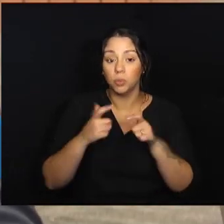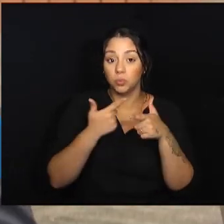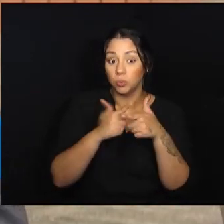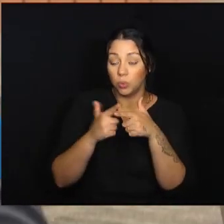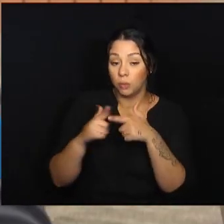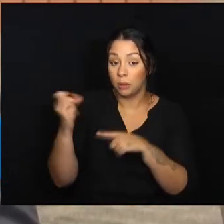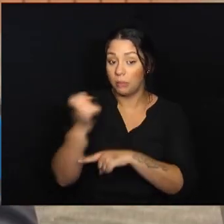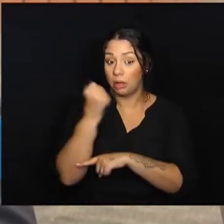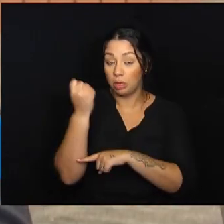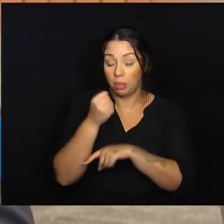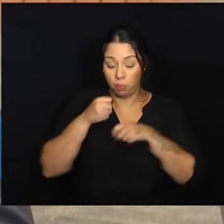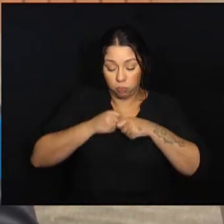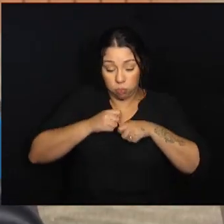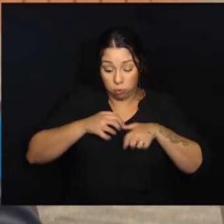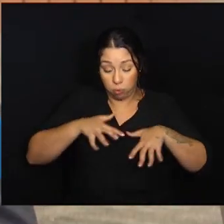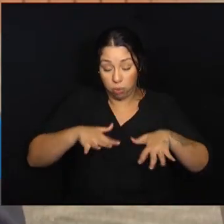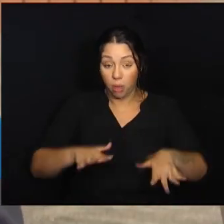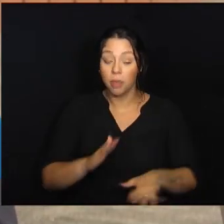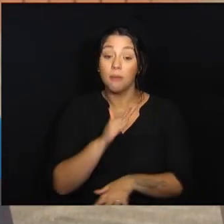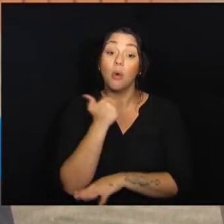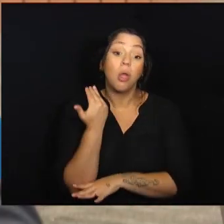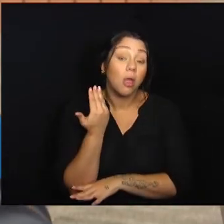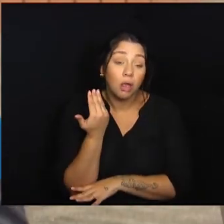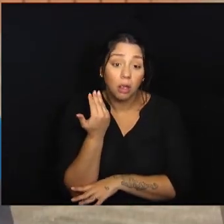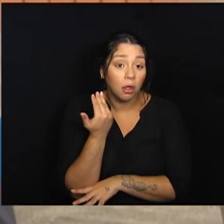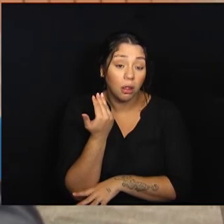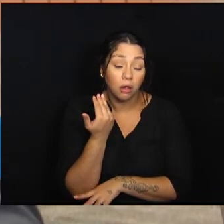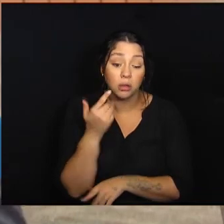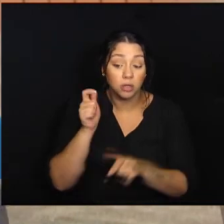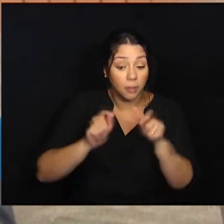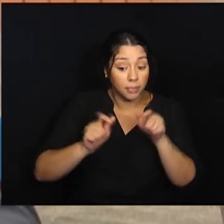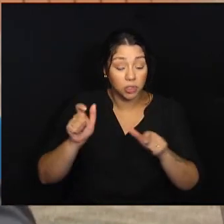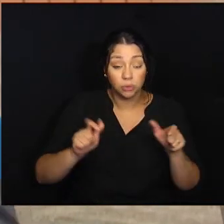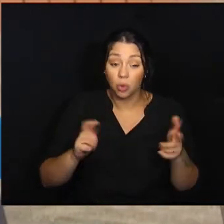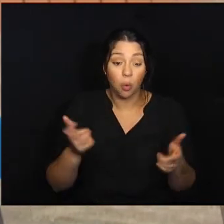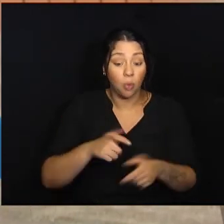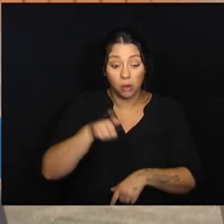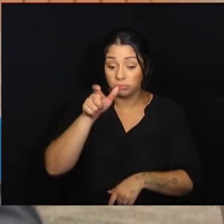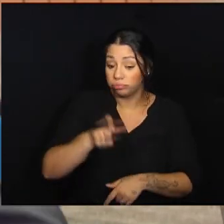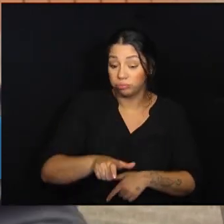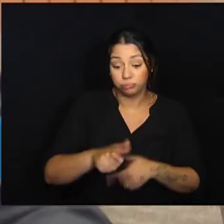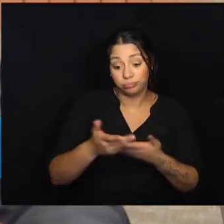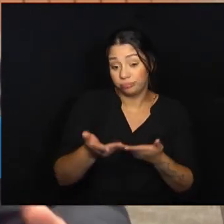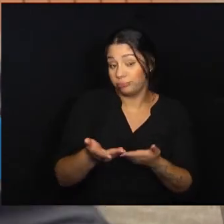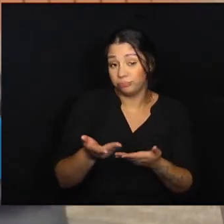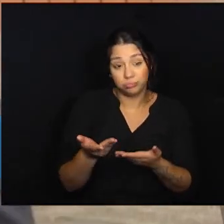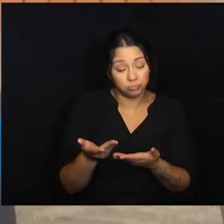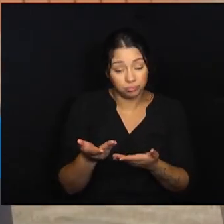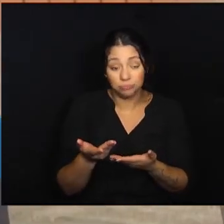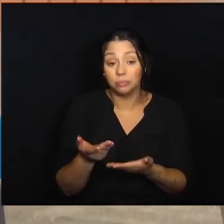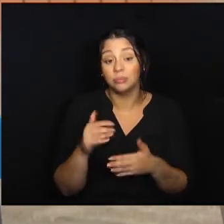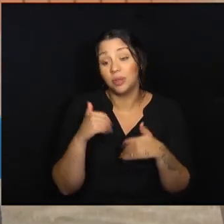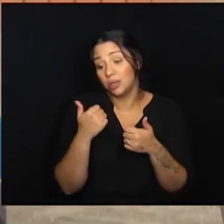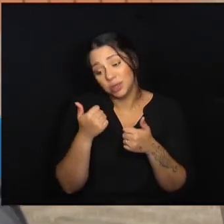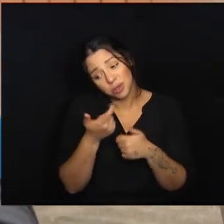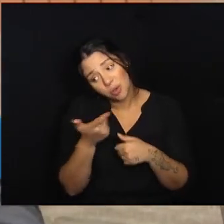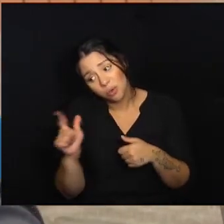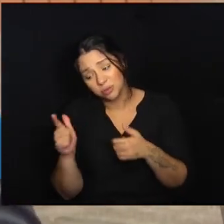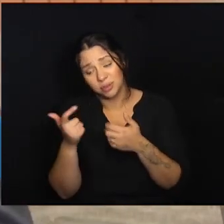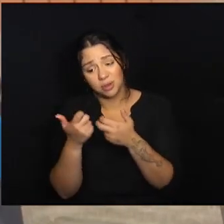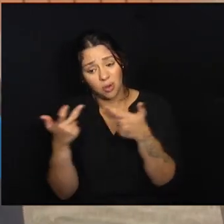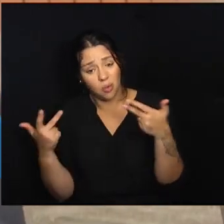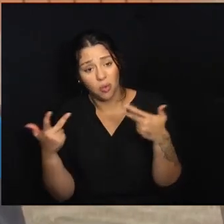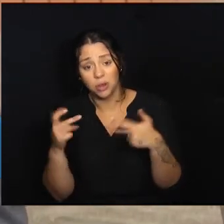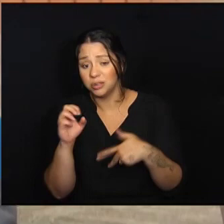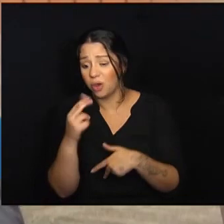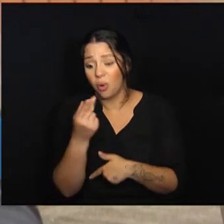infecção generalizada e levar à morte, né, da pessoa, do cidadão, do paciente, enfim, como outras, né, ou simples perda